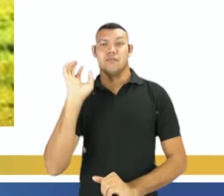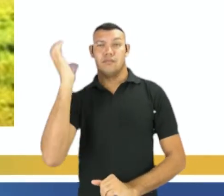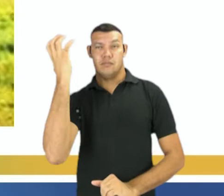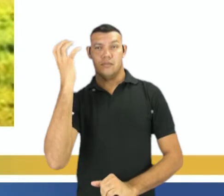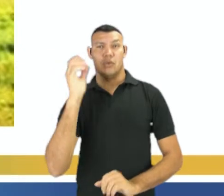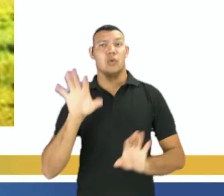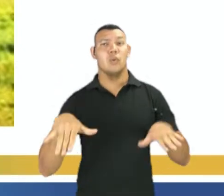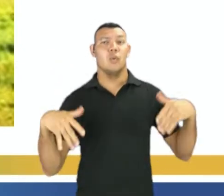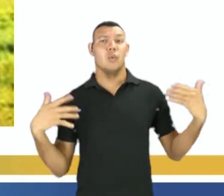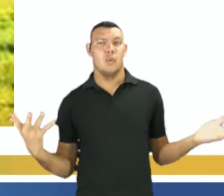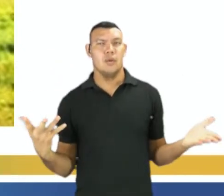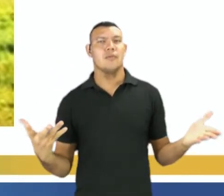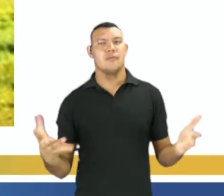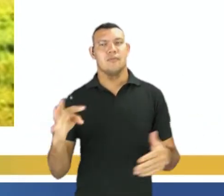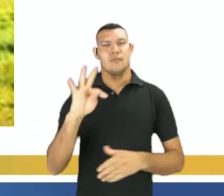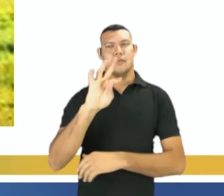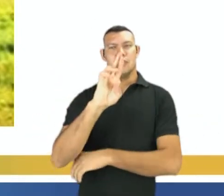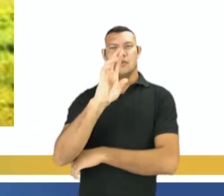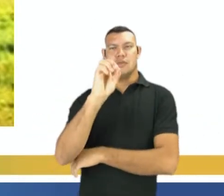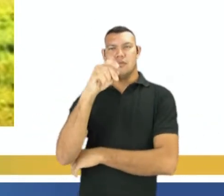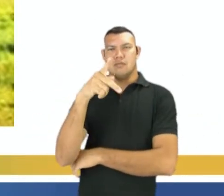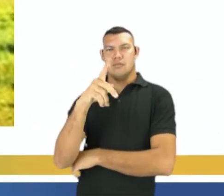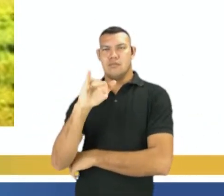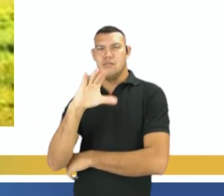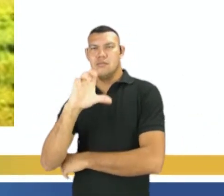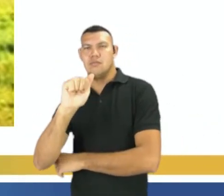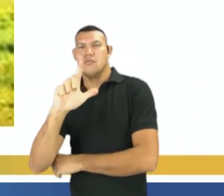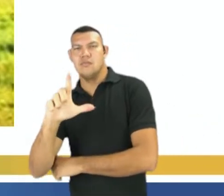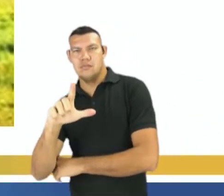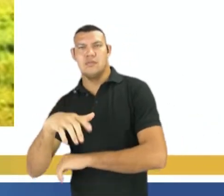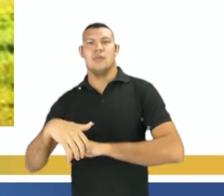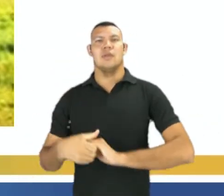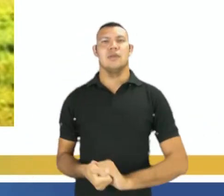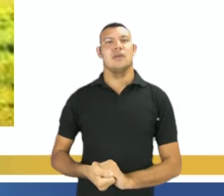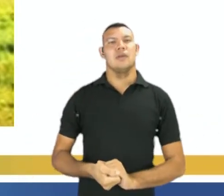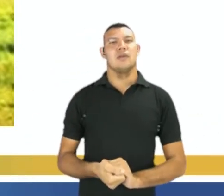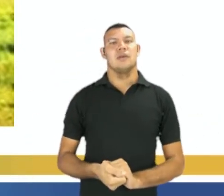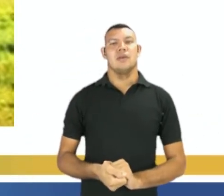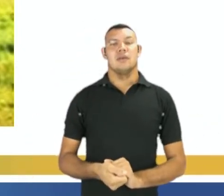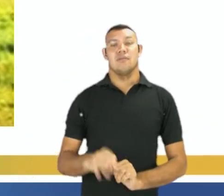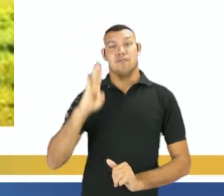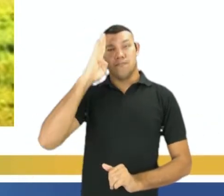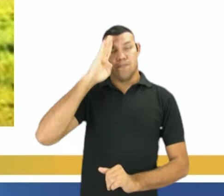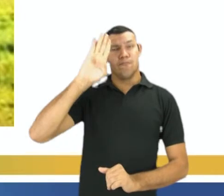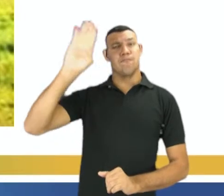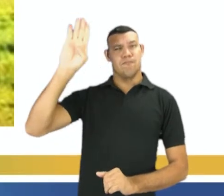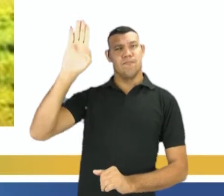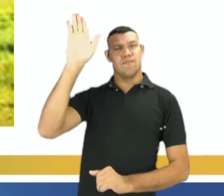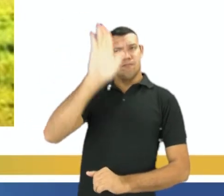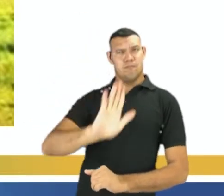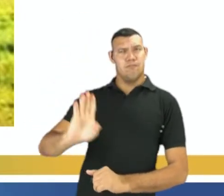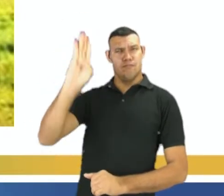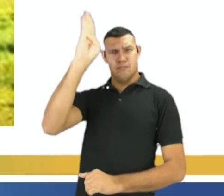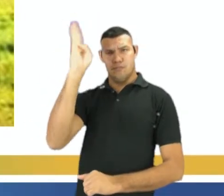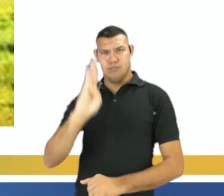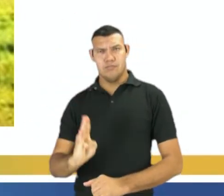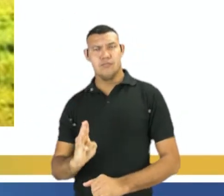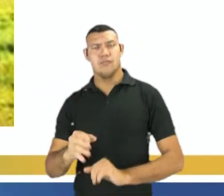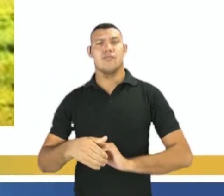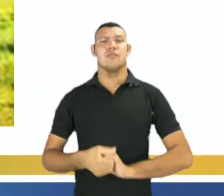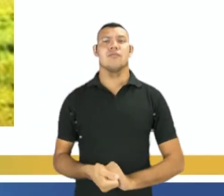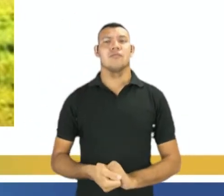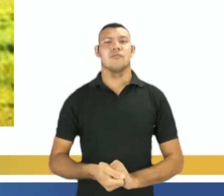aí do cerrado é o clima tropical. Então essa é uma das primeiras formações de vegetais, principalmente no território brasileiro. E todas